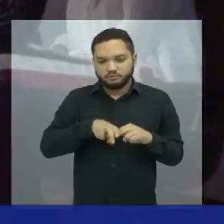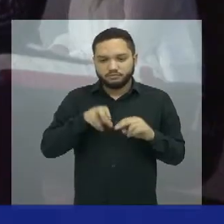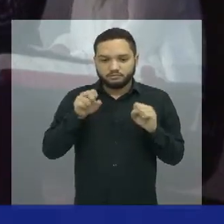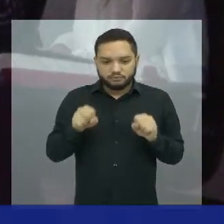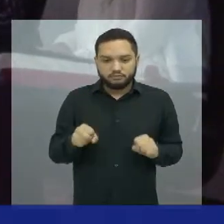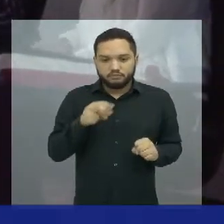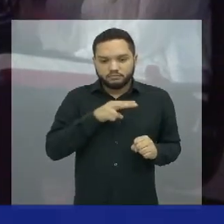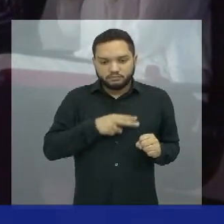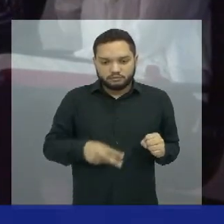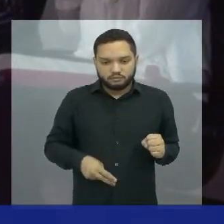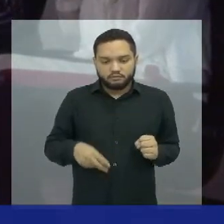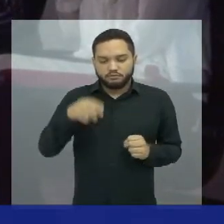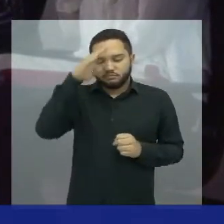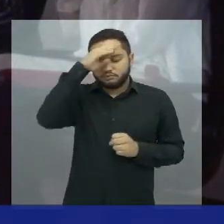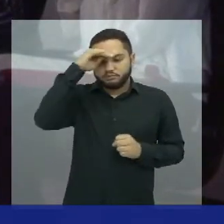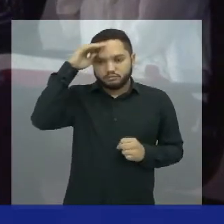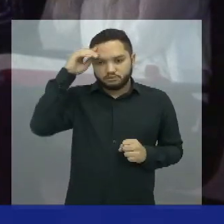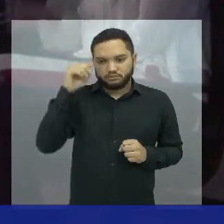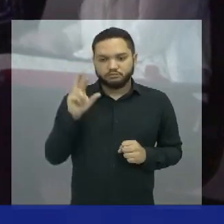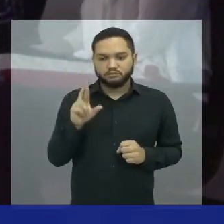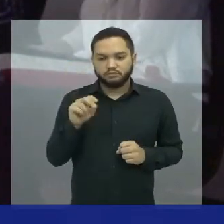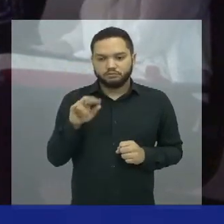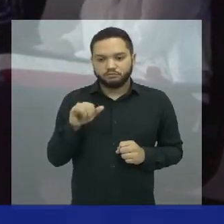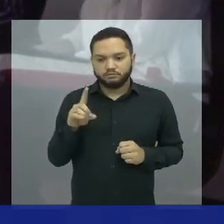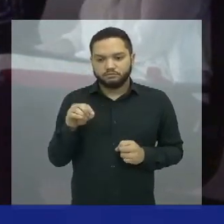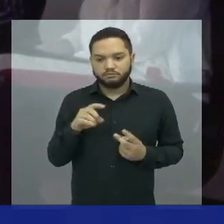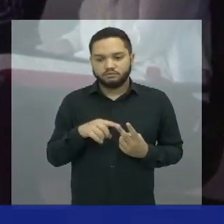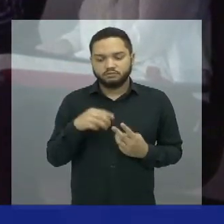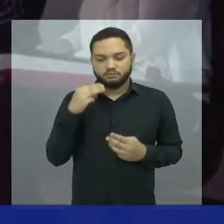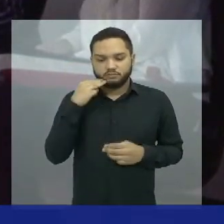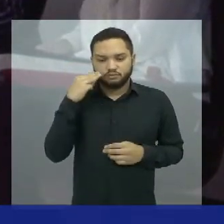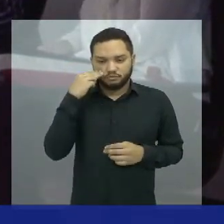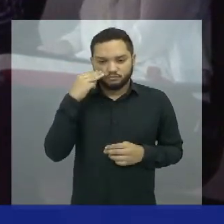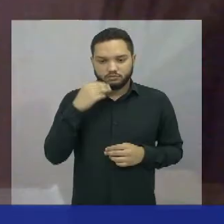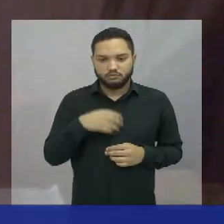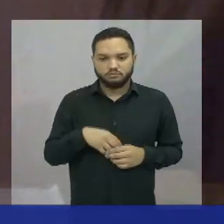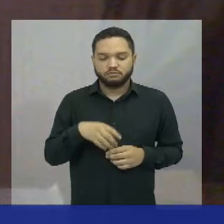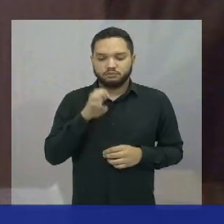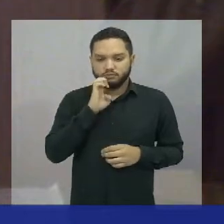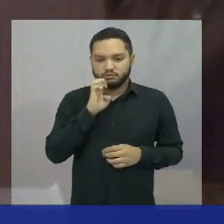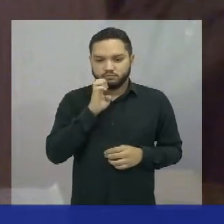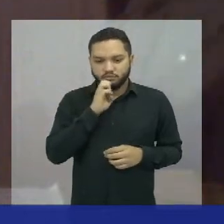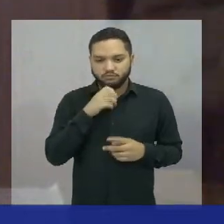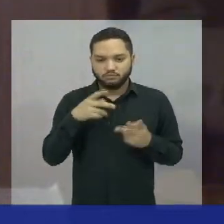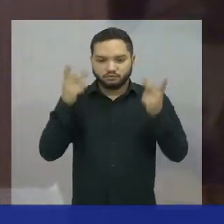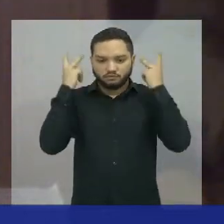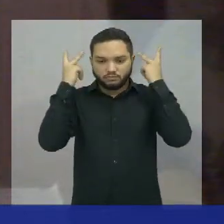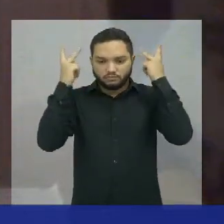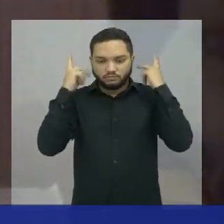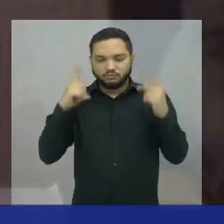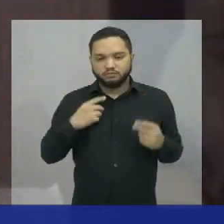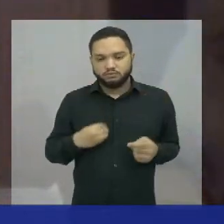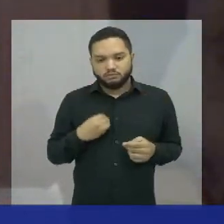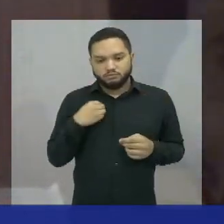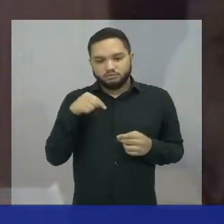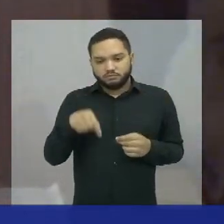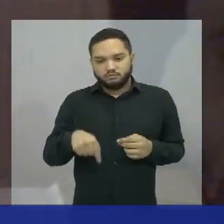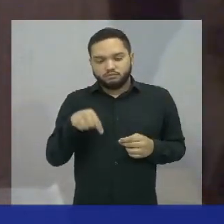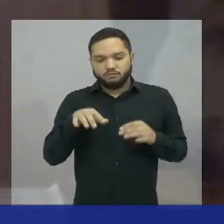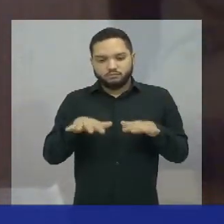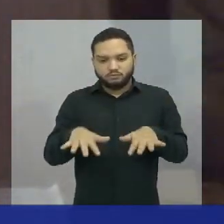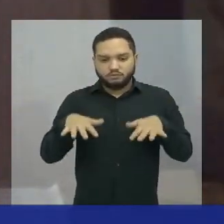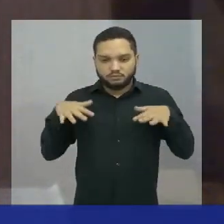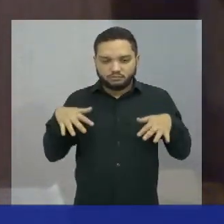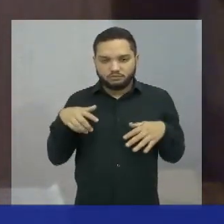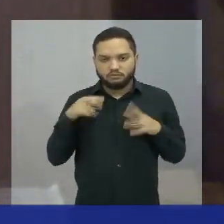os vereadores Guilherme Sampaio, Ronivaldo Maia, Michel Lins, Evaldo Costa e Dr. Porto, que se encontram aqui presentes